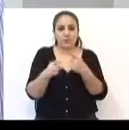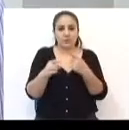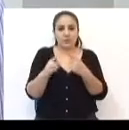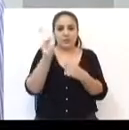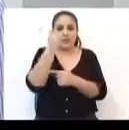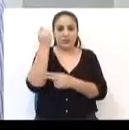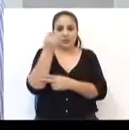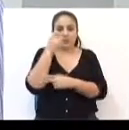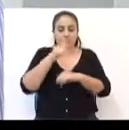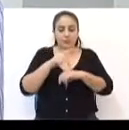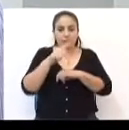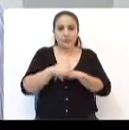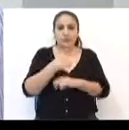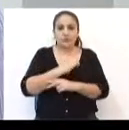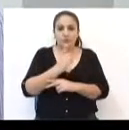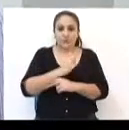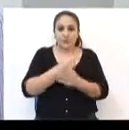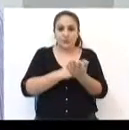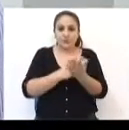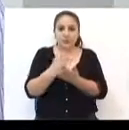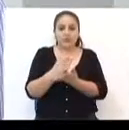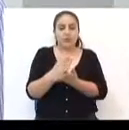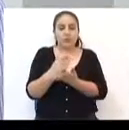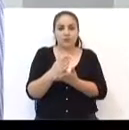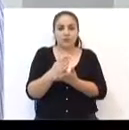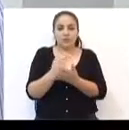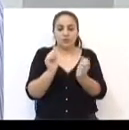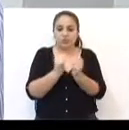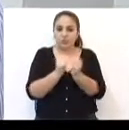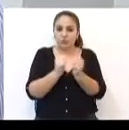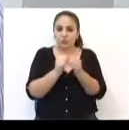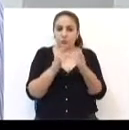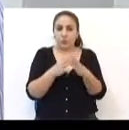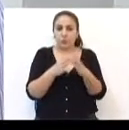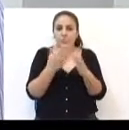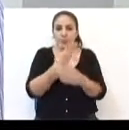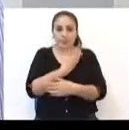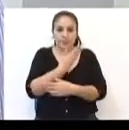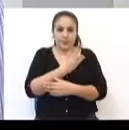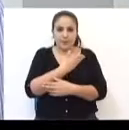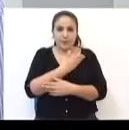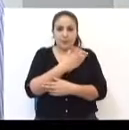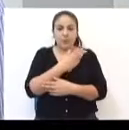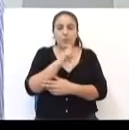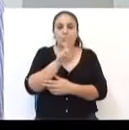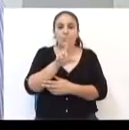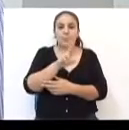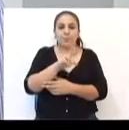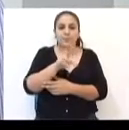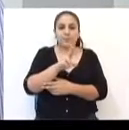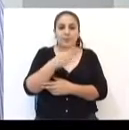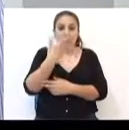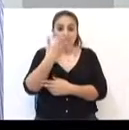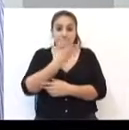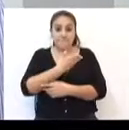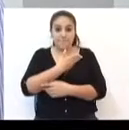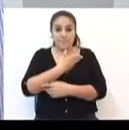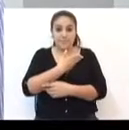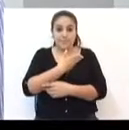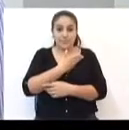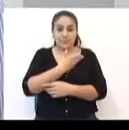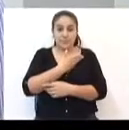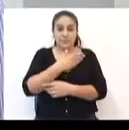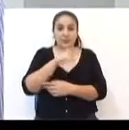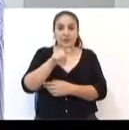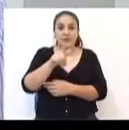E tivemos essa iniciativa juntamente com um grupo de amigos, o grupo chamado Amigos do